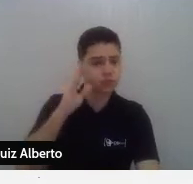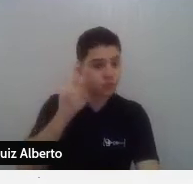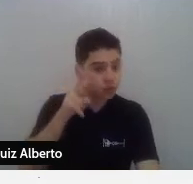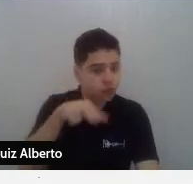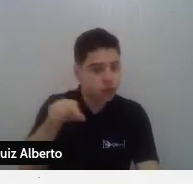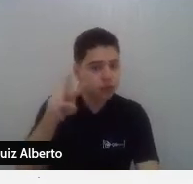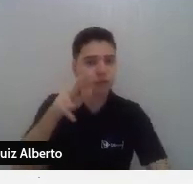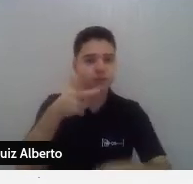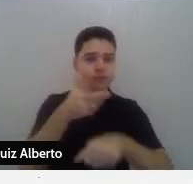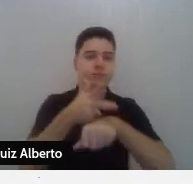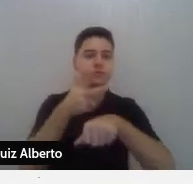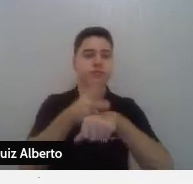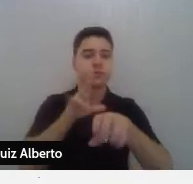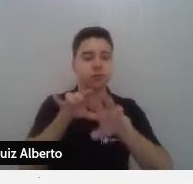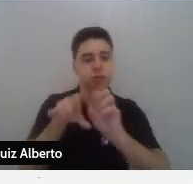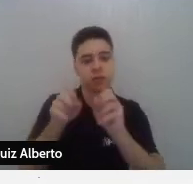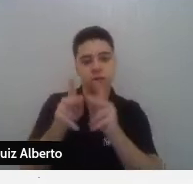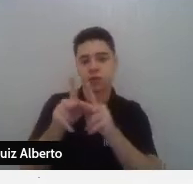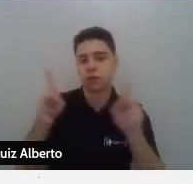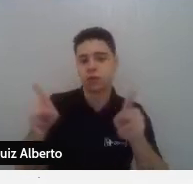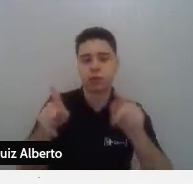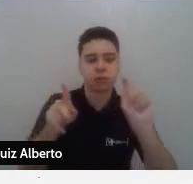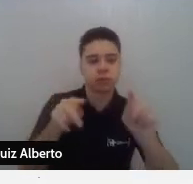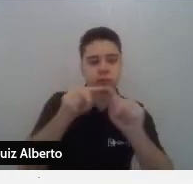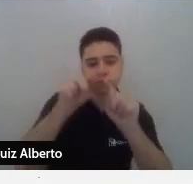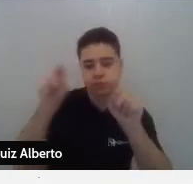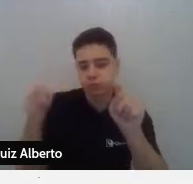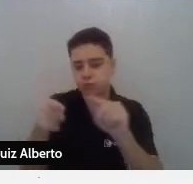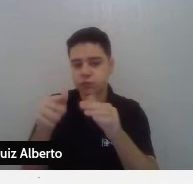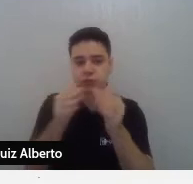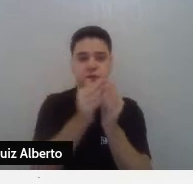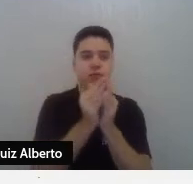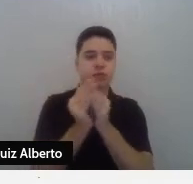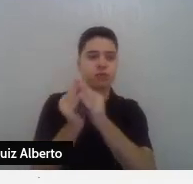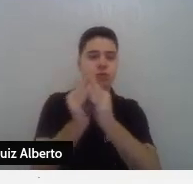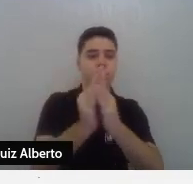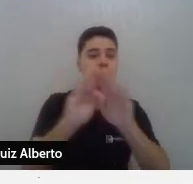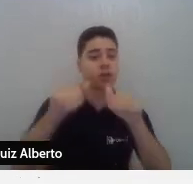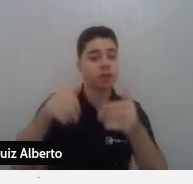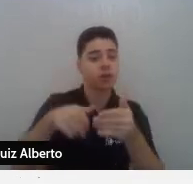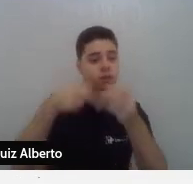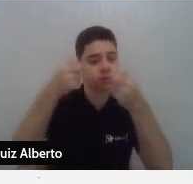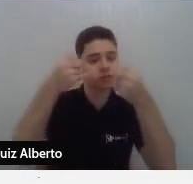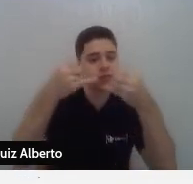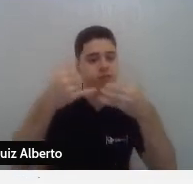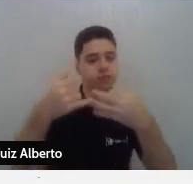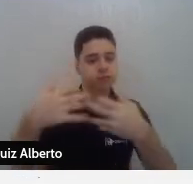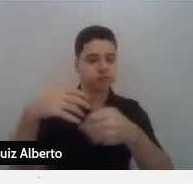professores, sobre ponto, linha e forma. Eu falo um pouquinho mais sobre pixel art.